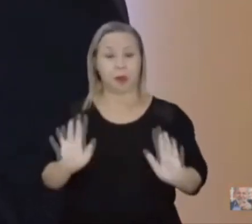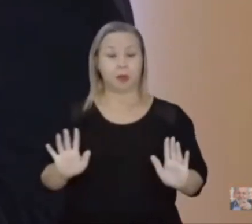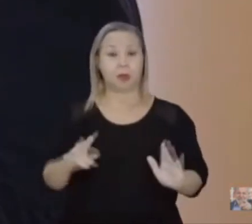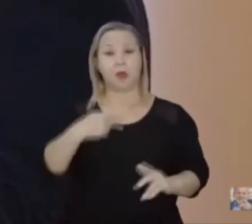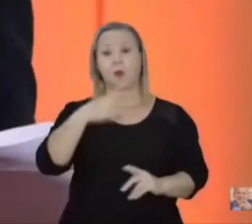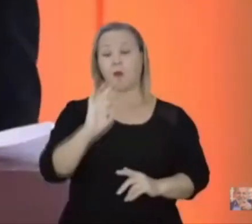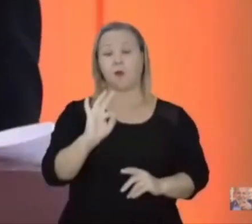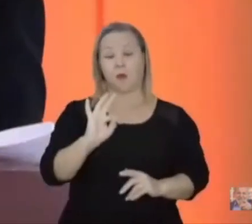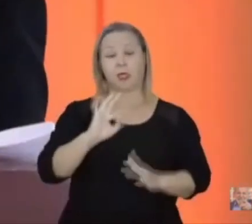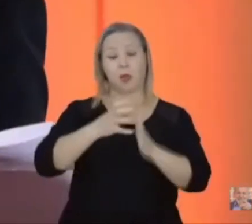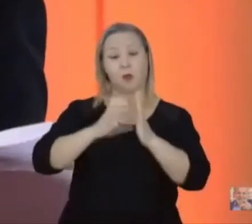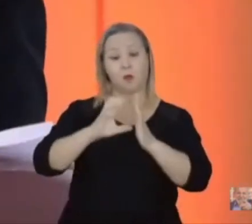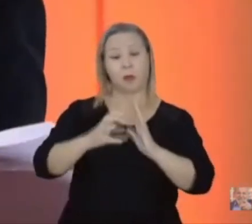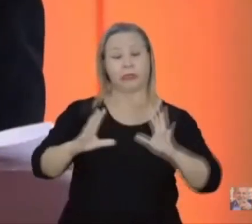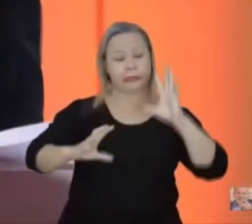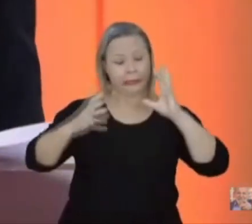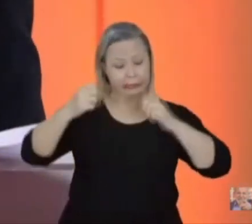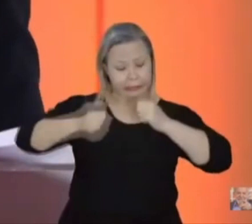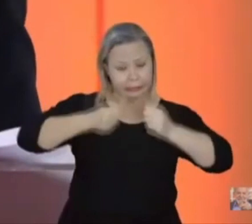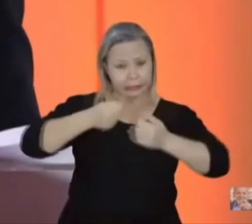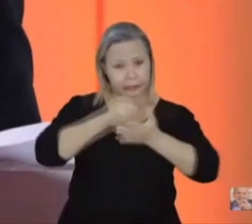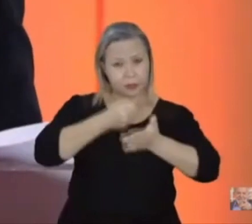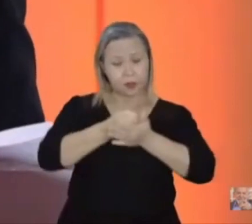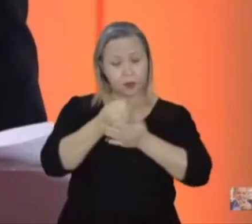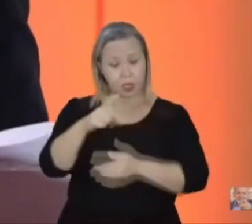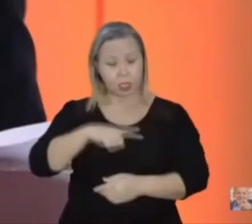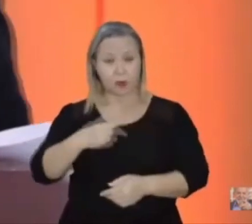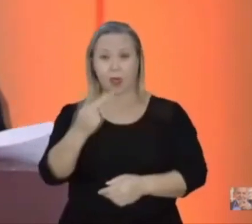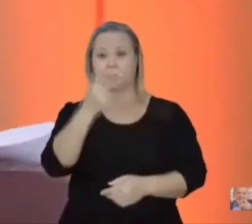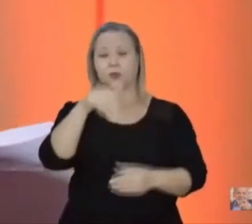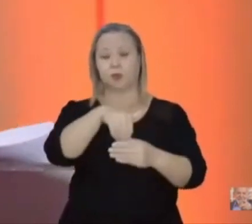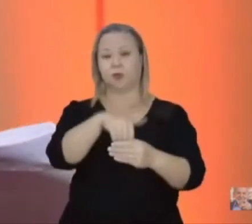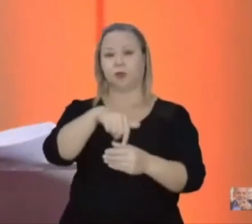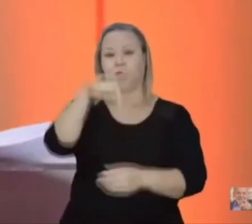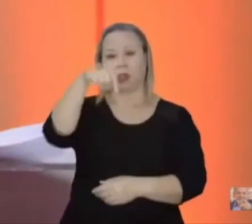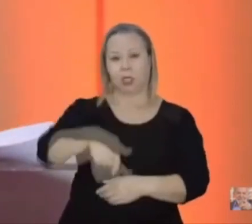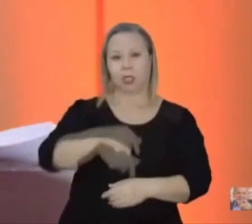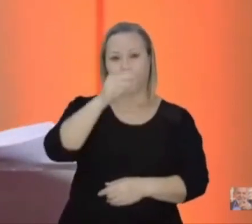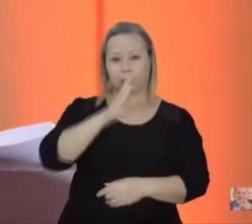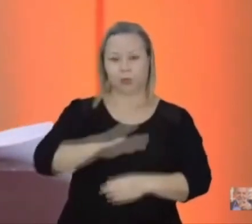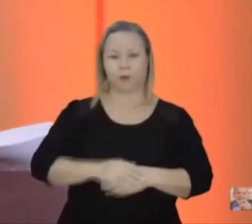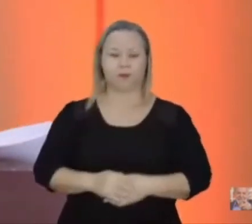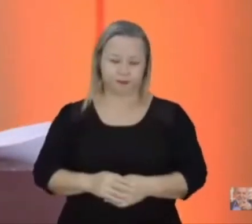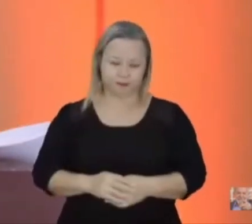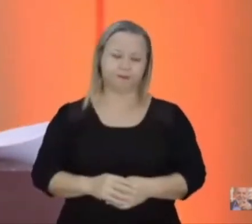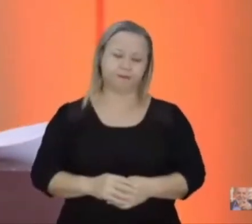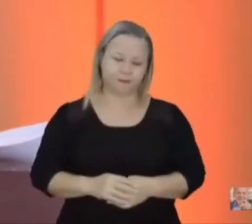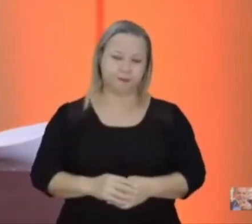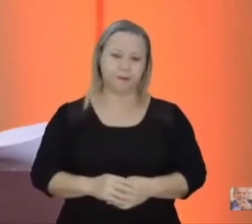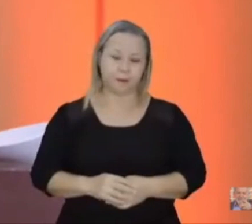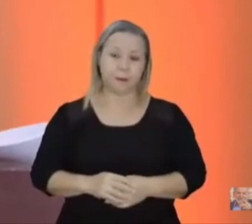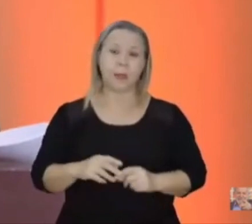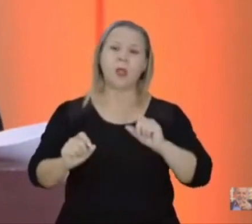brigou muito para que a gente tivesse dois turnos no Brasil. Tá? O que eu acho é que nós vamos ter